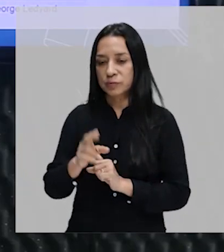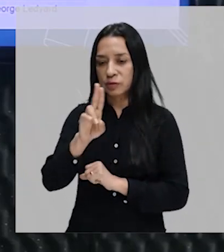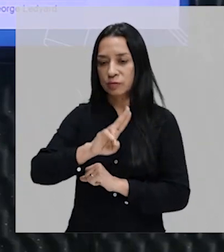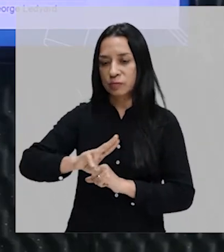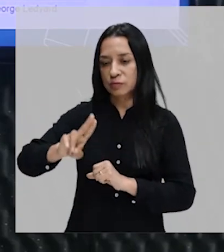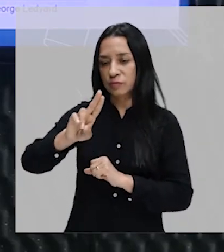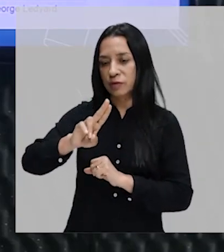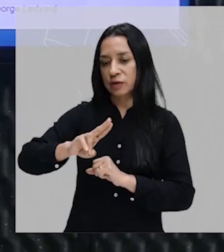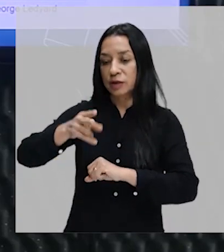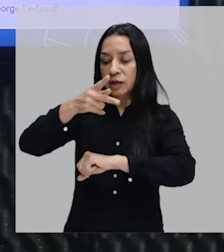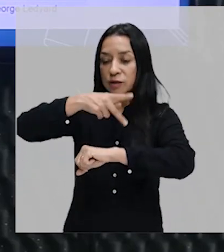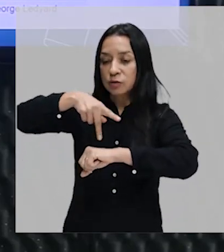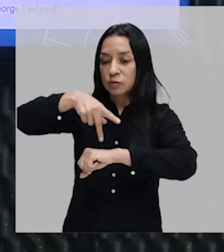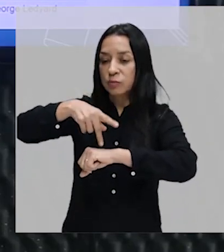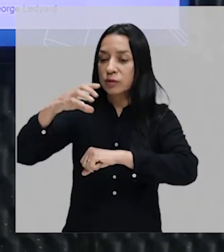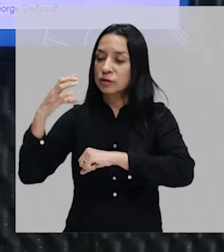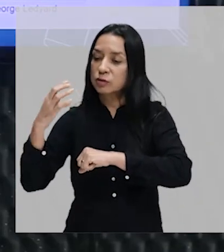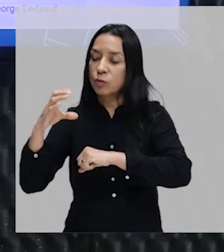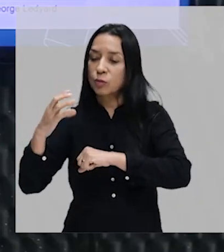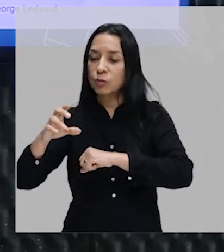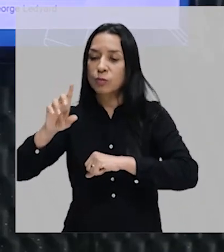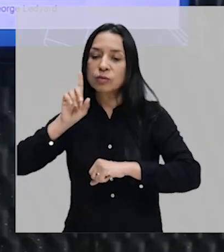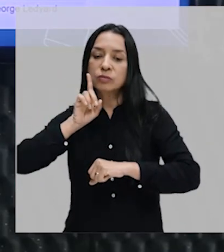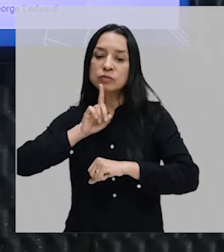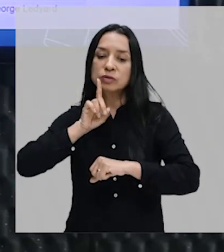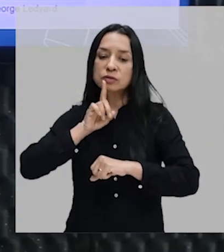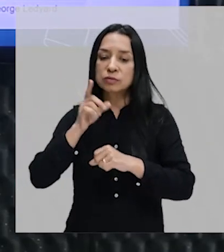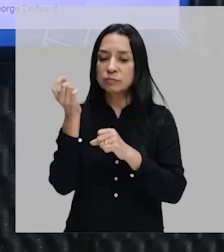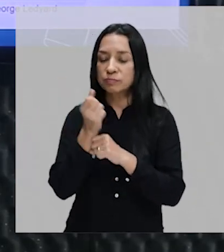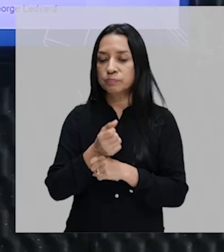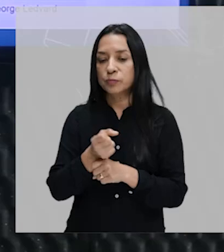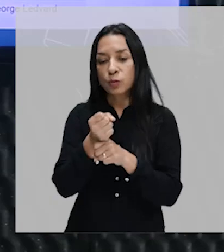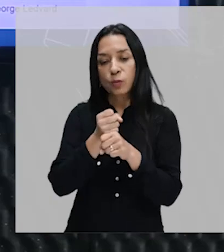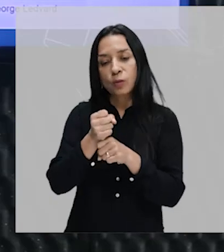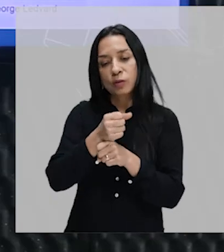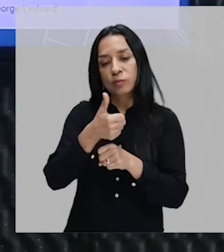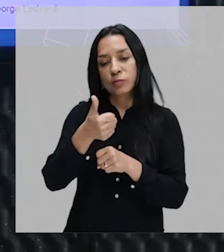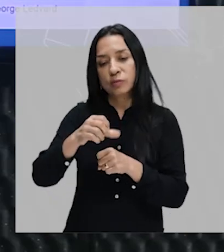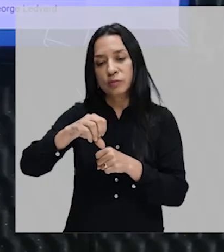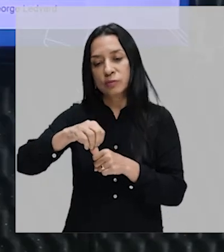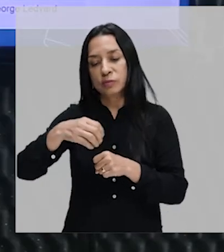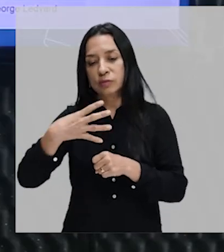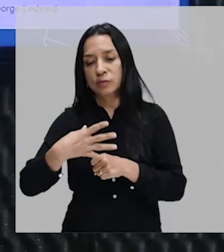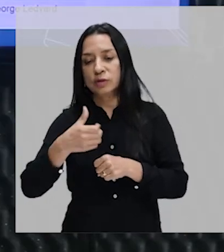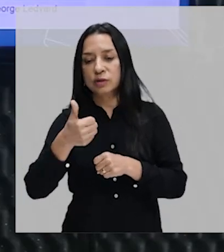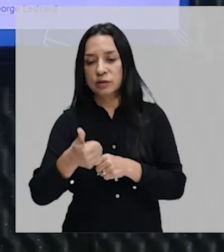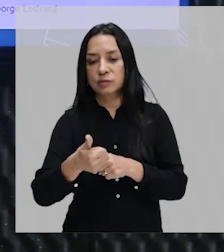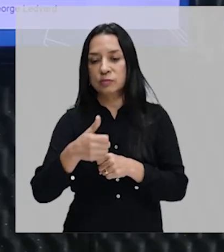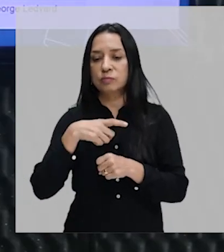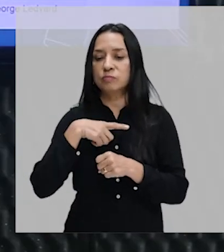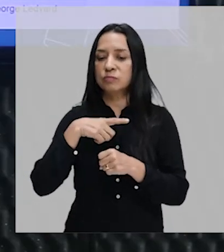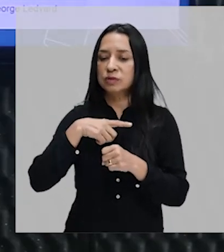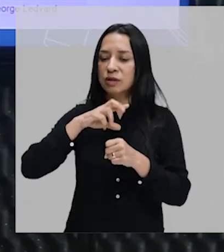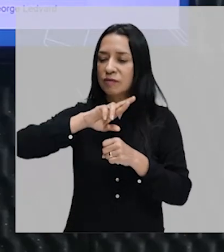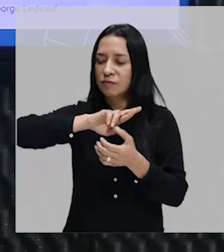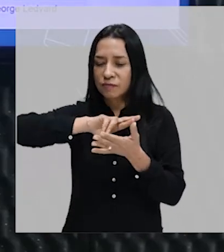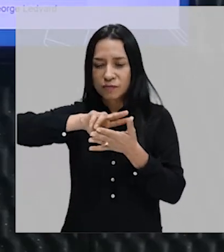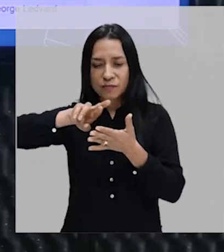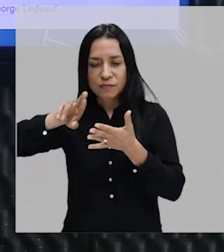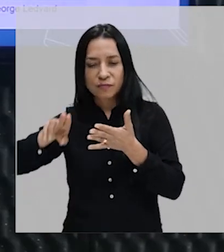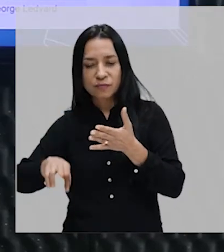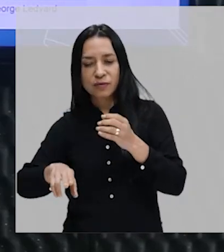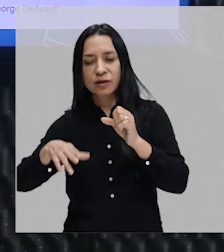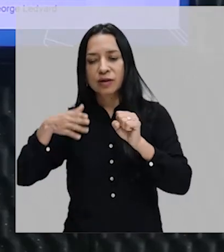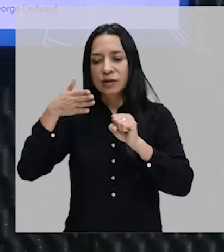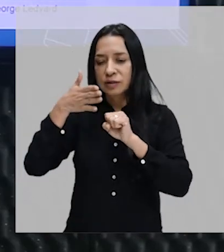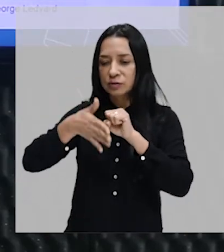nos Estados Unidos. Tá? Em 1941, ocorreu uma série de conferências intituladas Sistemática e